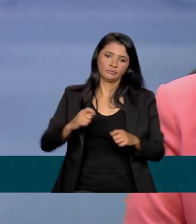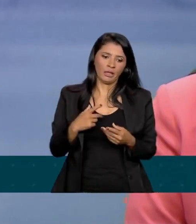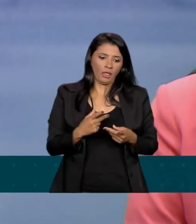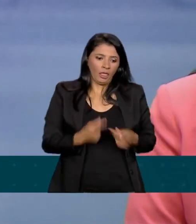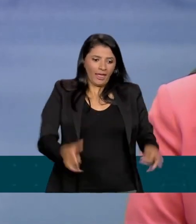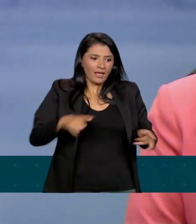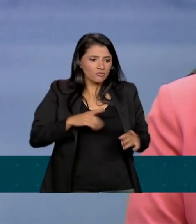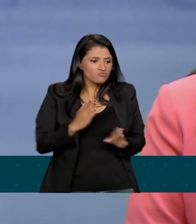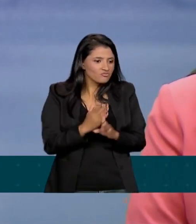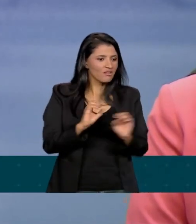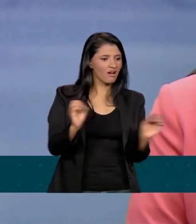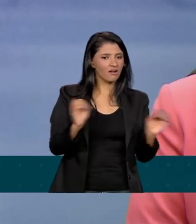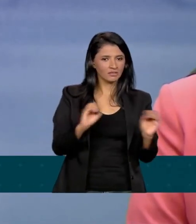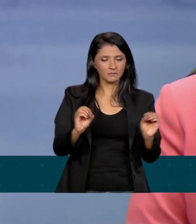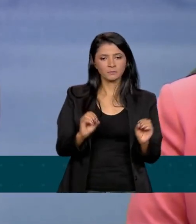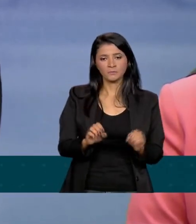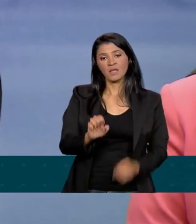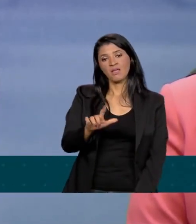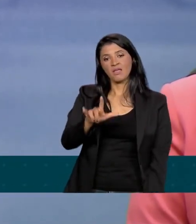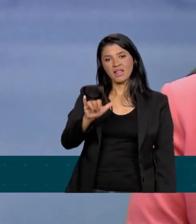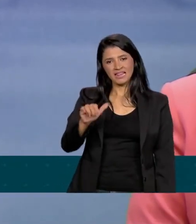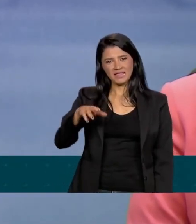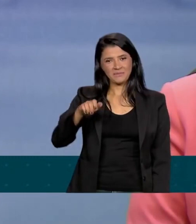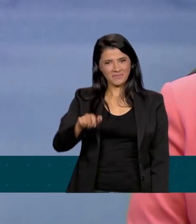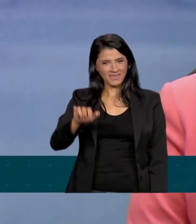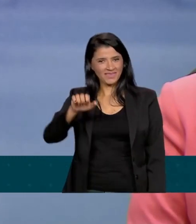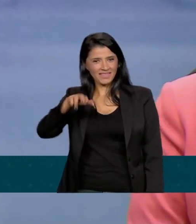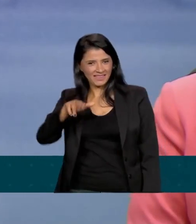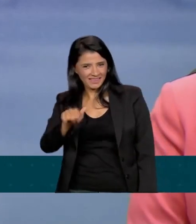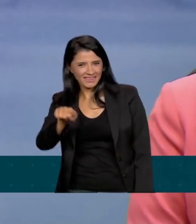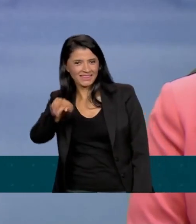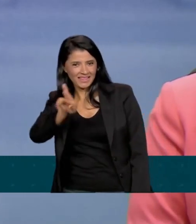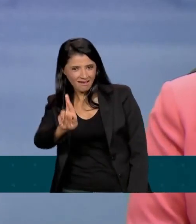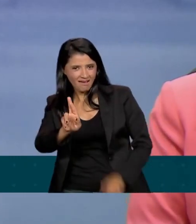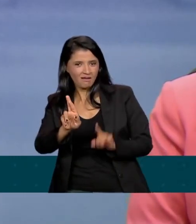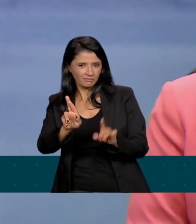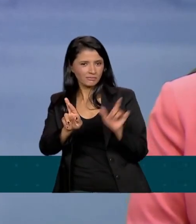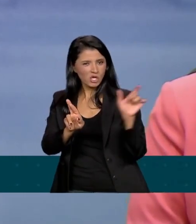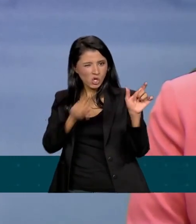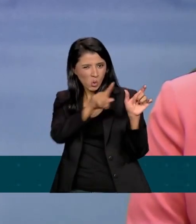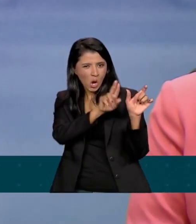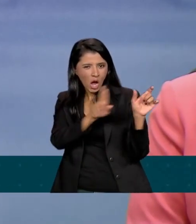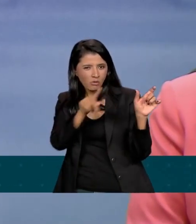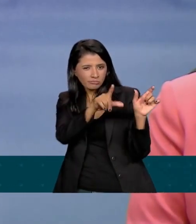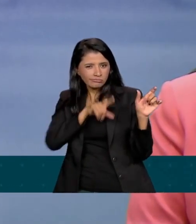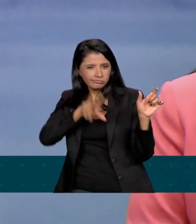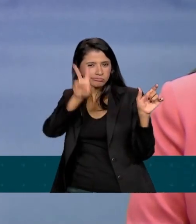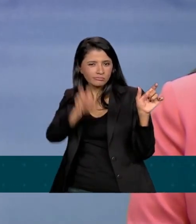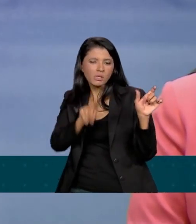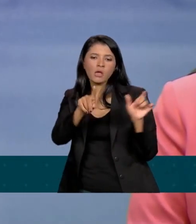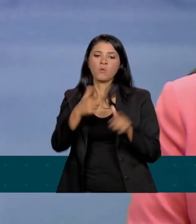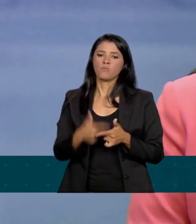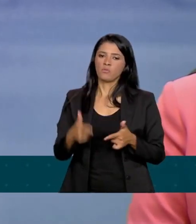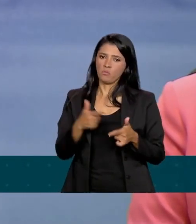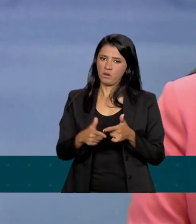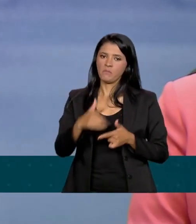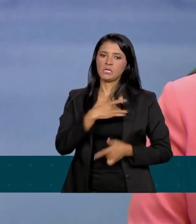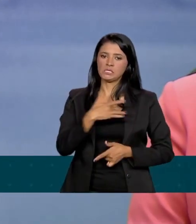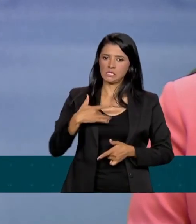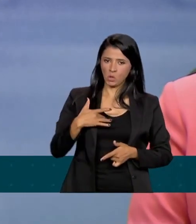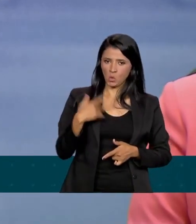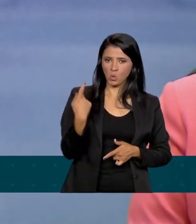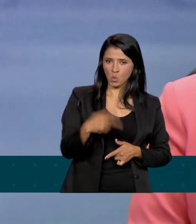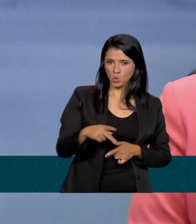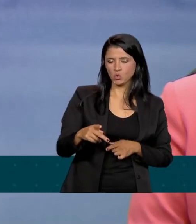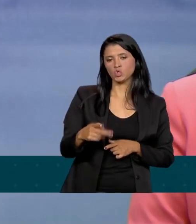mais casos. Eliminar, como a gente coloca aqui no título, eliminar como problema de saúde pública, ou seja,